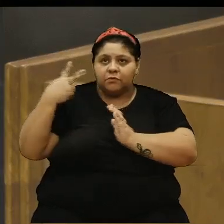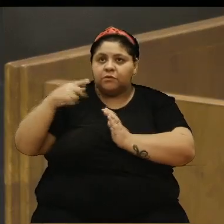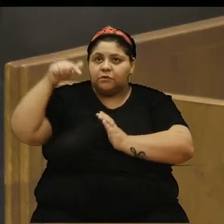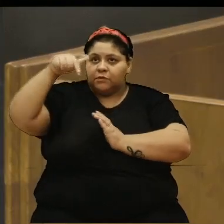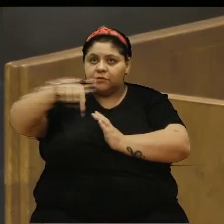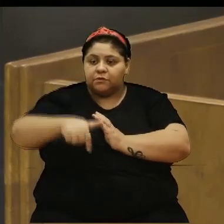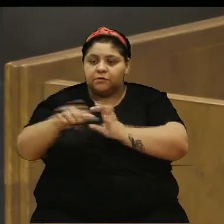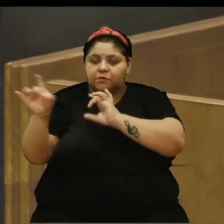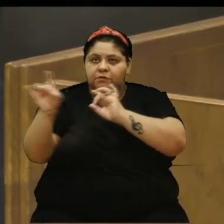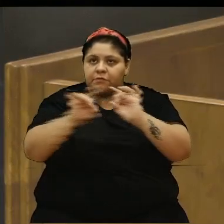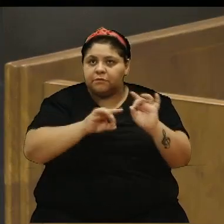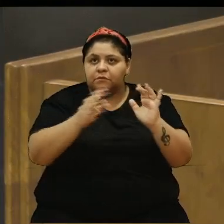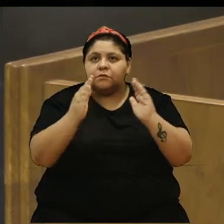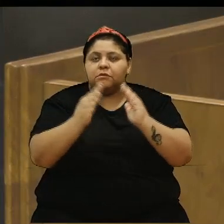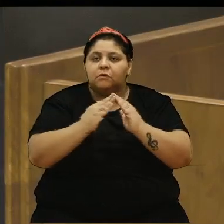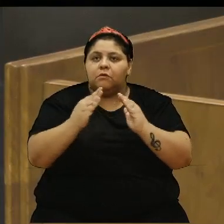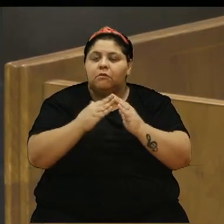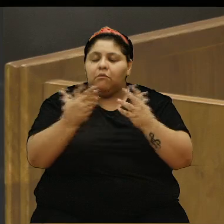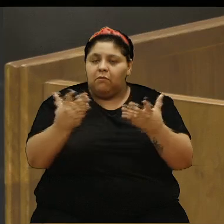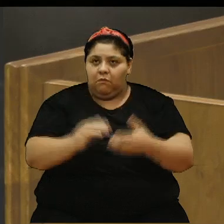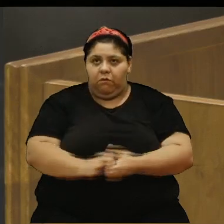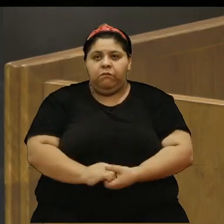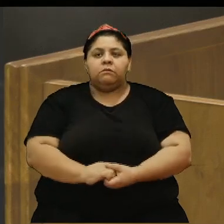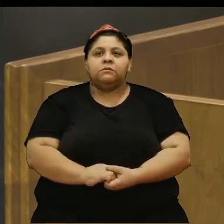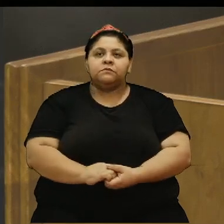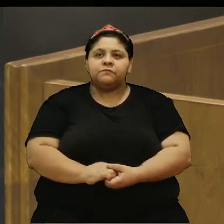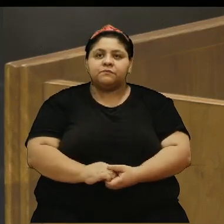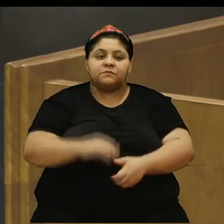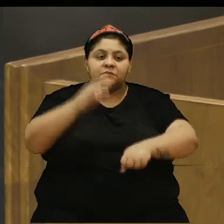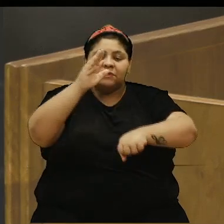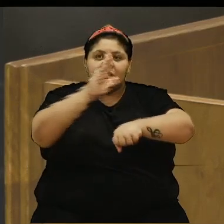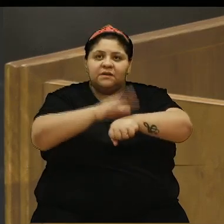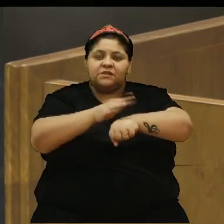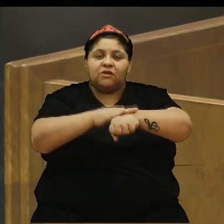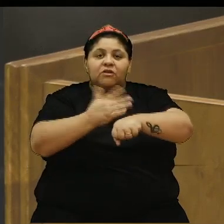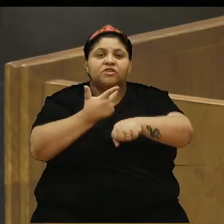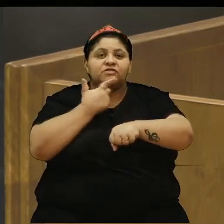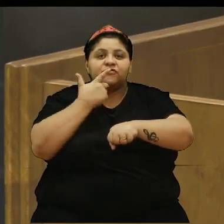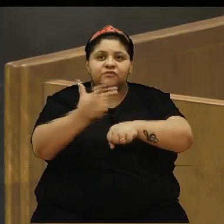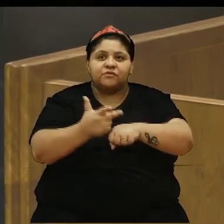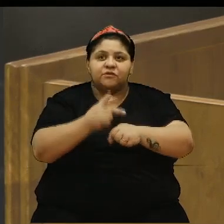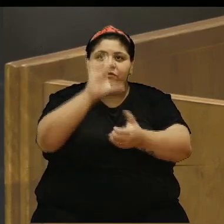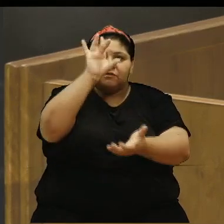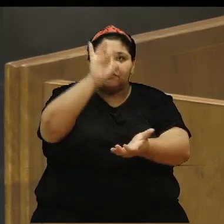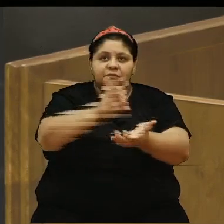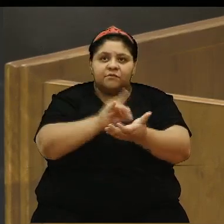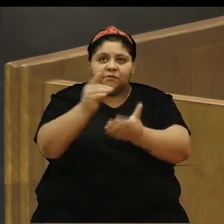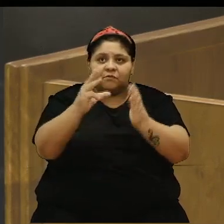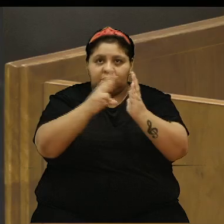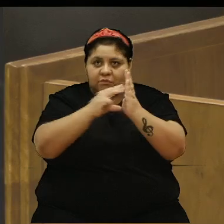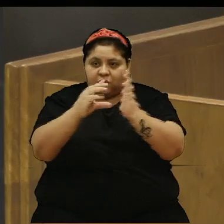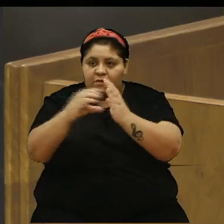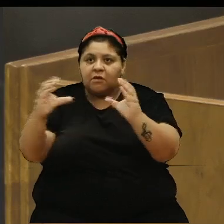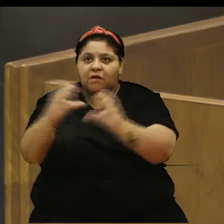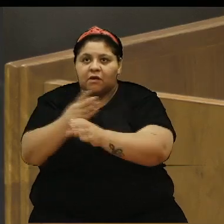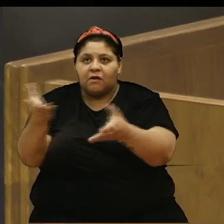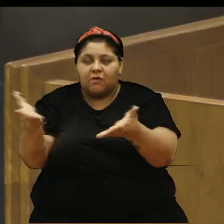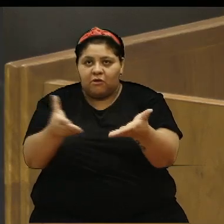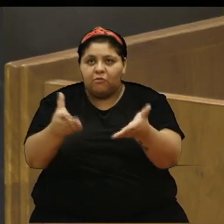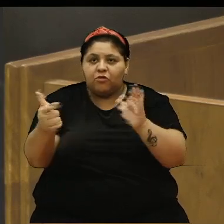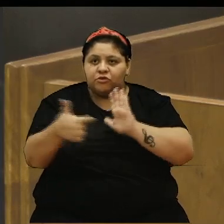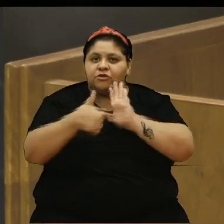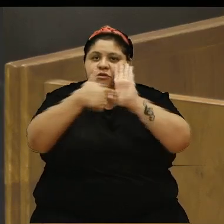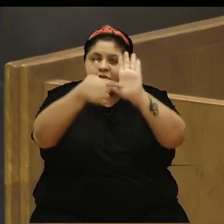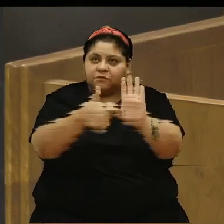está nos acompanhando de casa. Na hora de declarar, gente, quem faz pelo modelo completo, agora sim pode colocar aquela